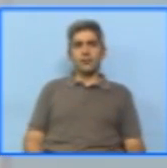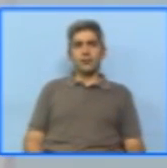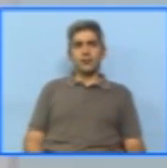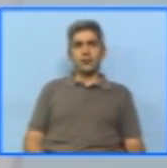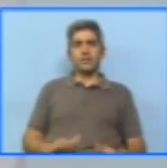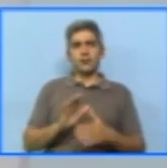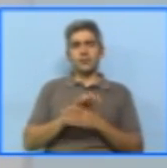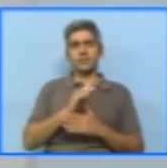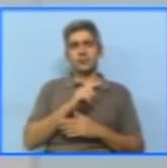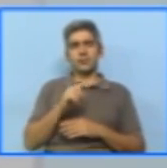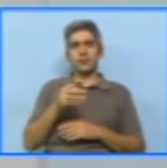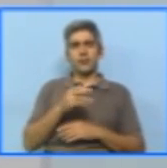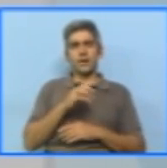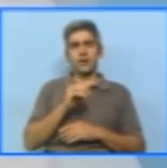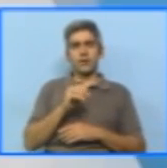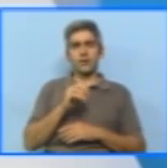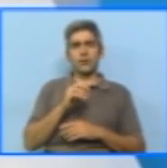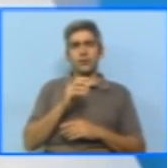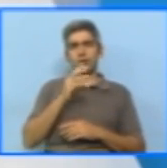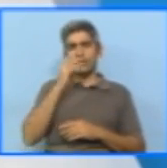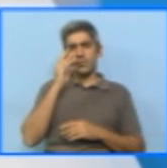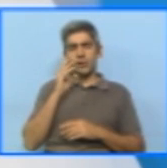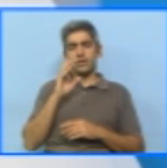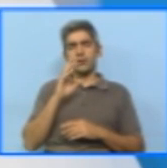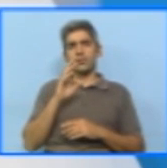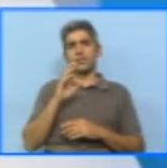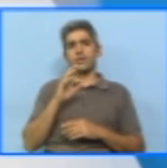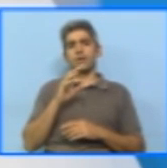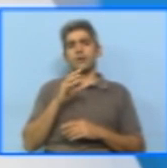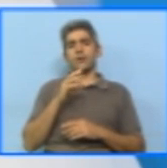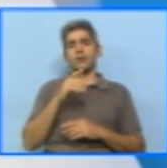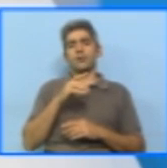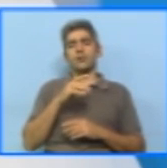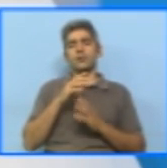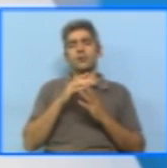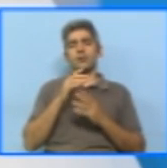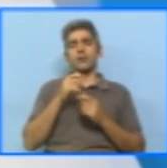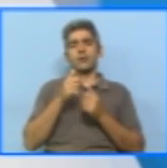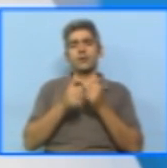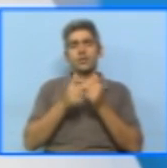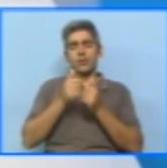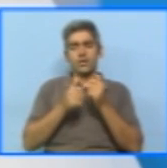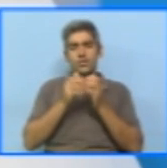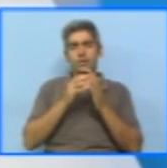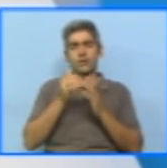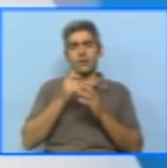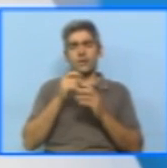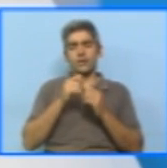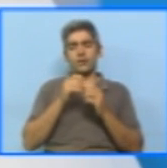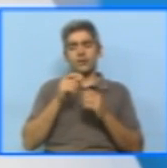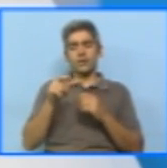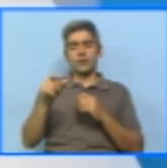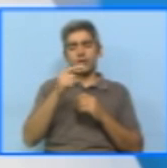a carta de São Paulo aos Romanos, no capítulo 8, em que contexto se afirma aí: Deus concorre em tudo para o bem daqueles que o amam.